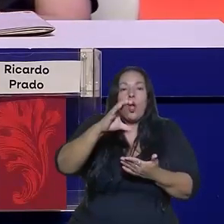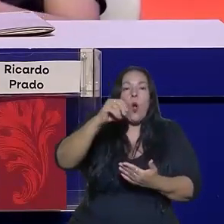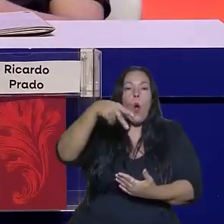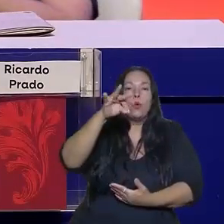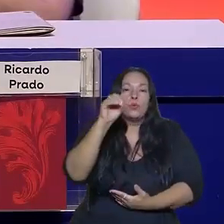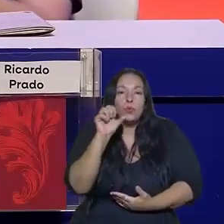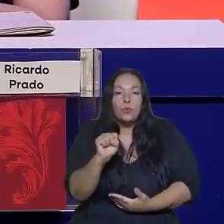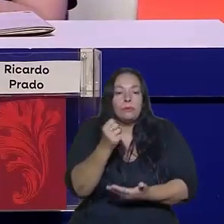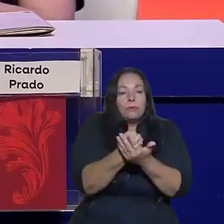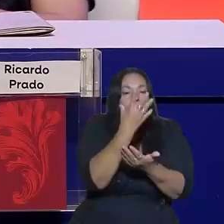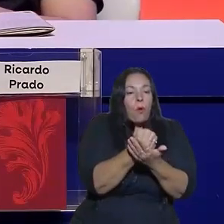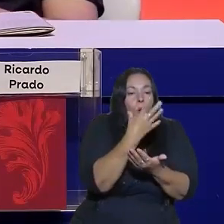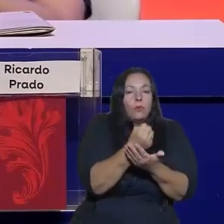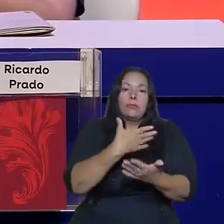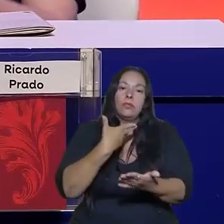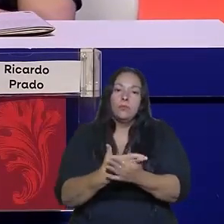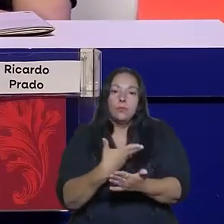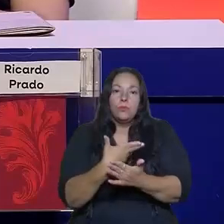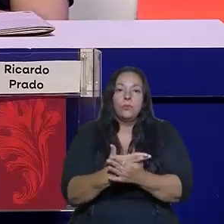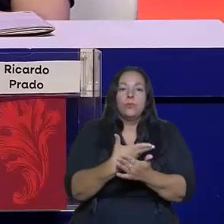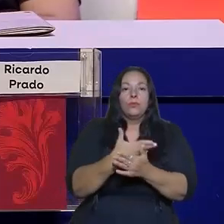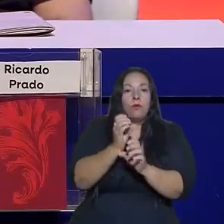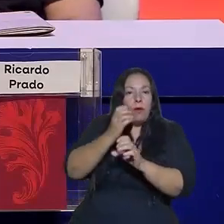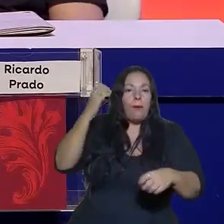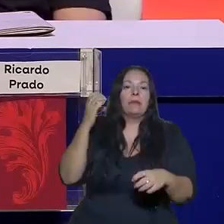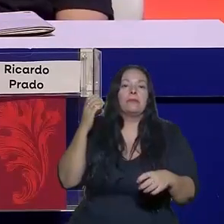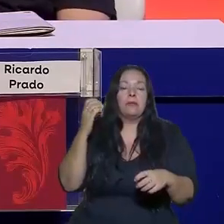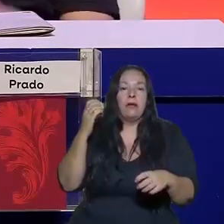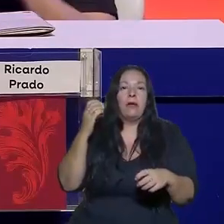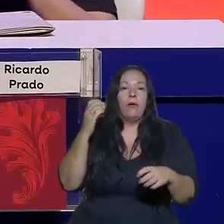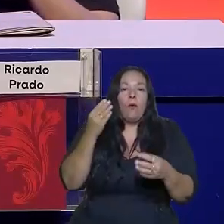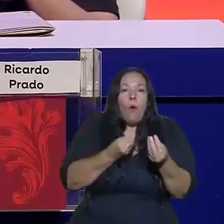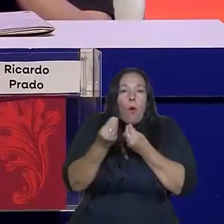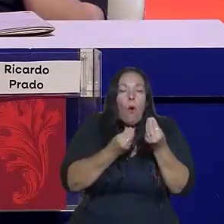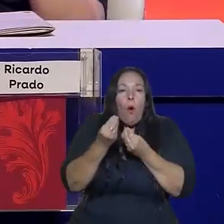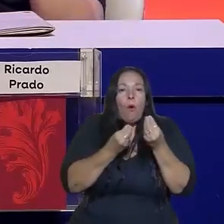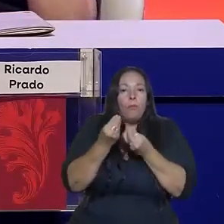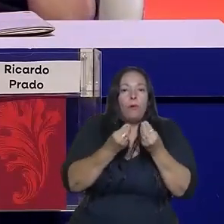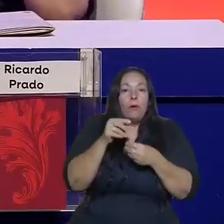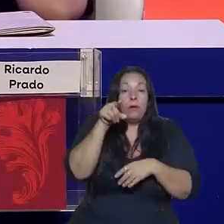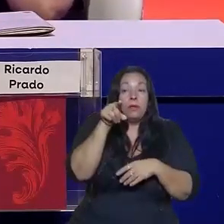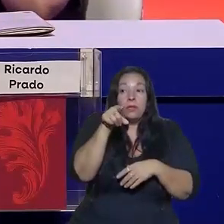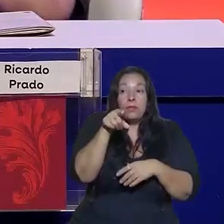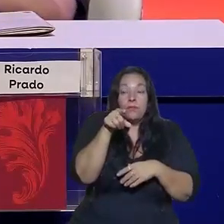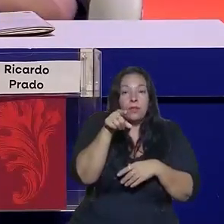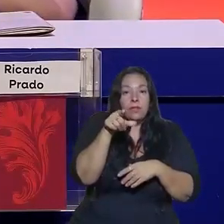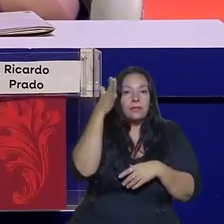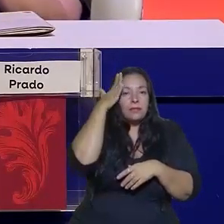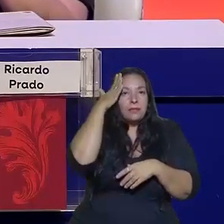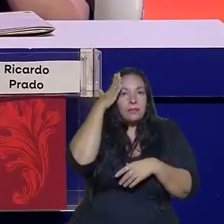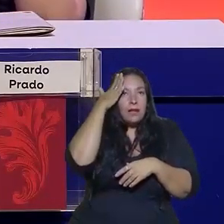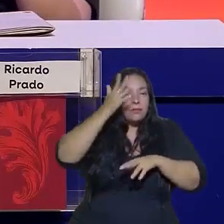contos, tem o estudo, tem a produção acadêmica. Então, assim, como é que você escuta tantas coisas ao